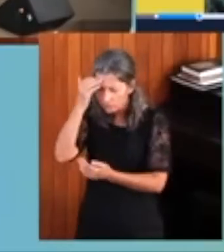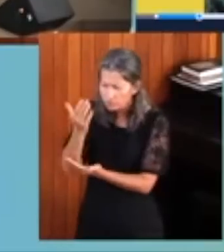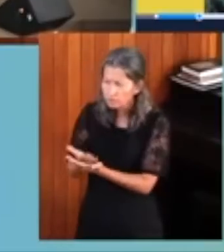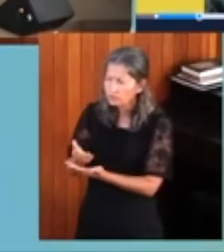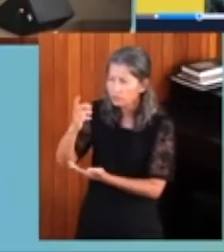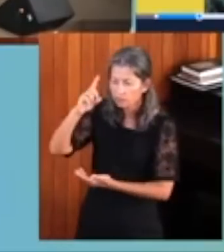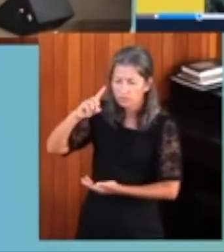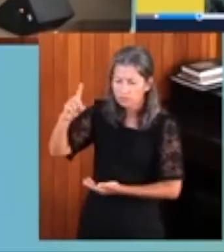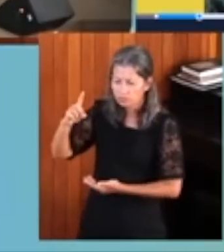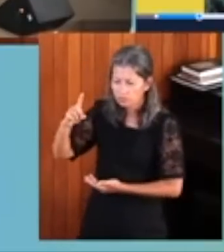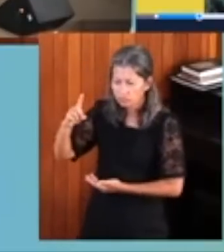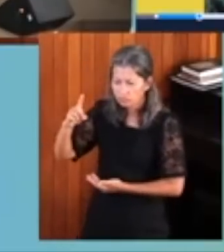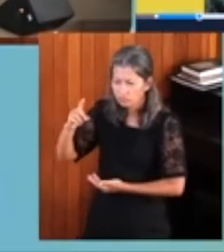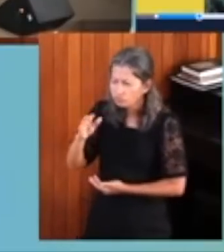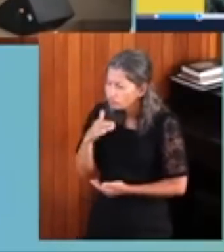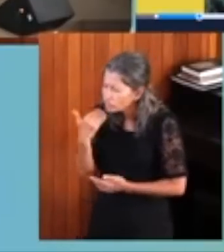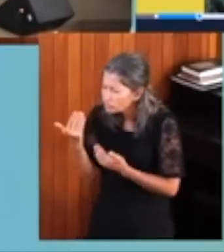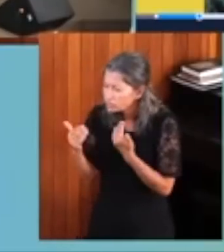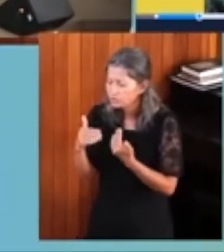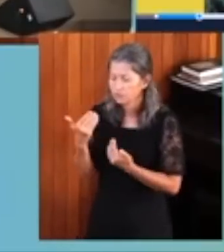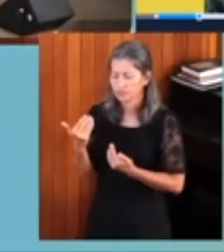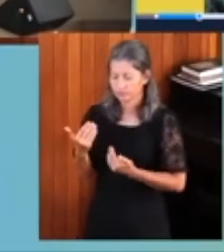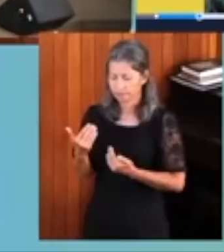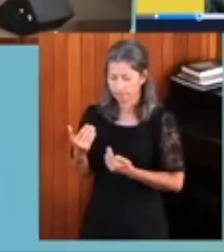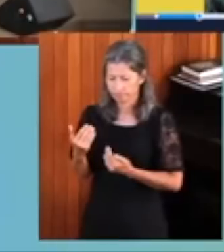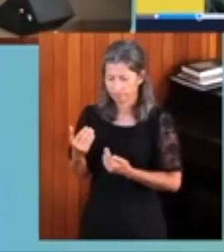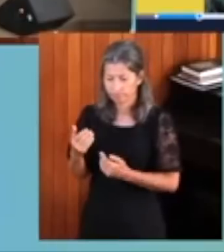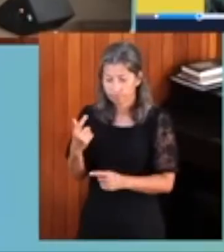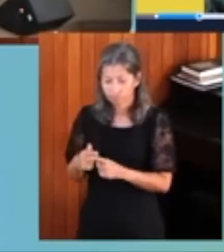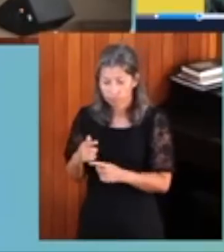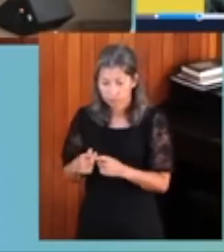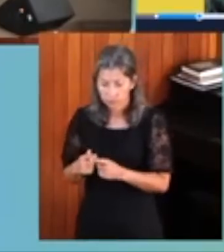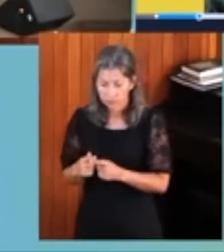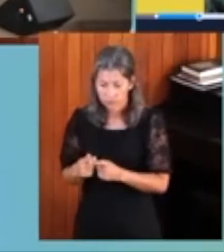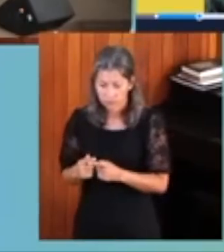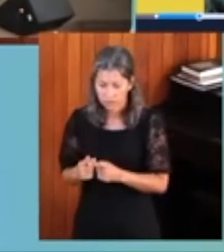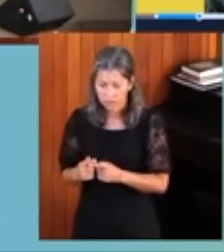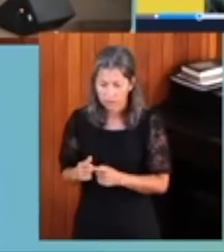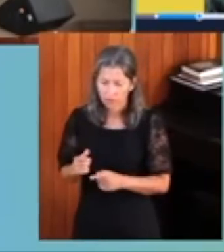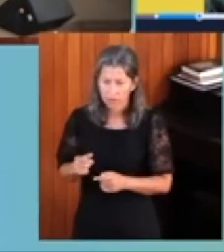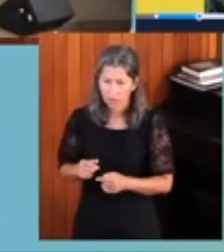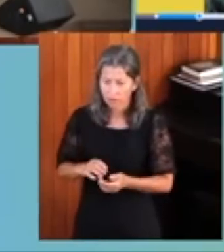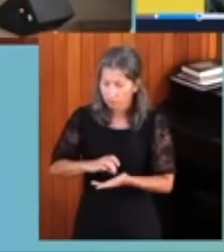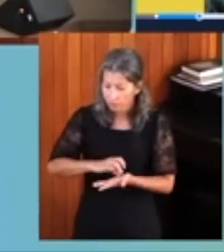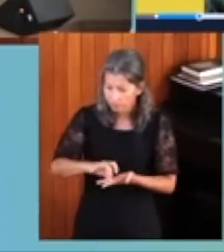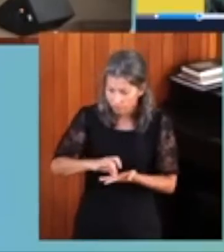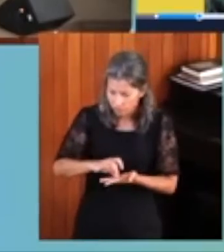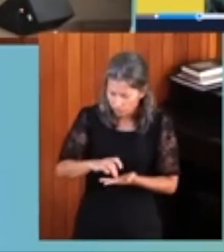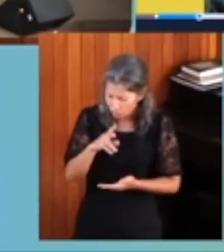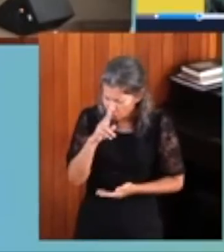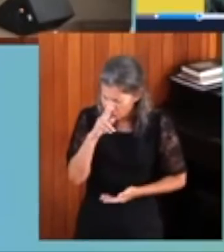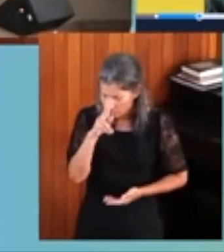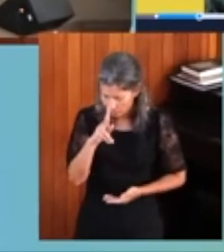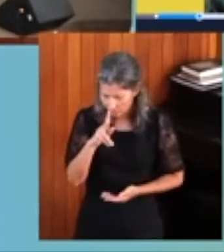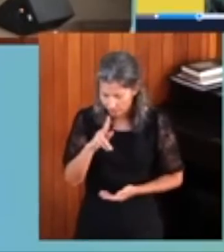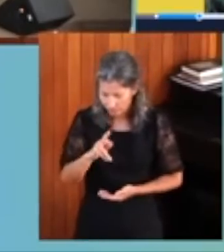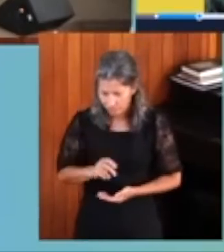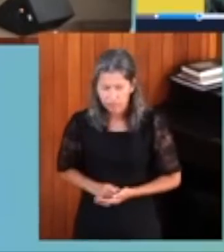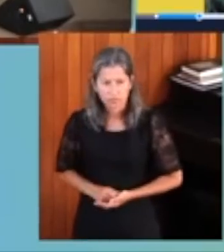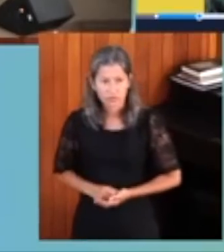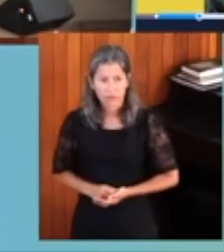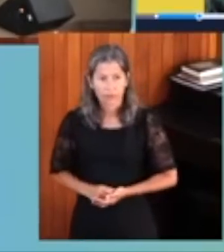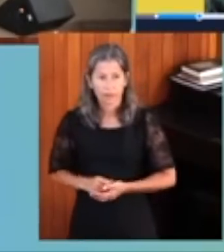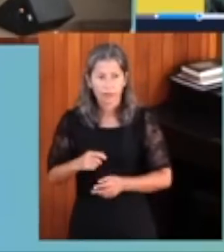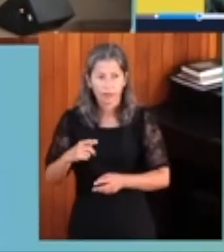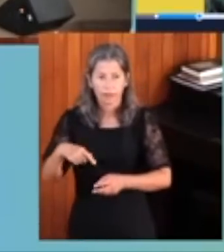vem de mirra, que era um perfume caro obtido do esmagamento de uma árvore, para obter a seiva. Eles eram esmagados, eles